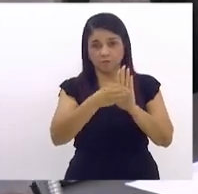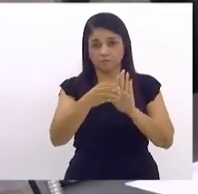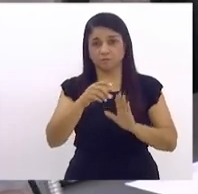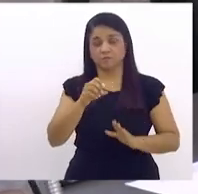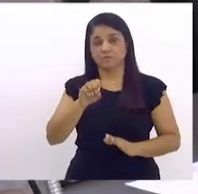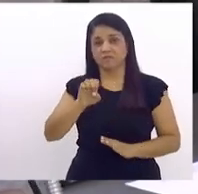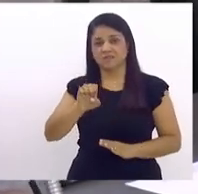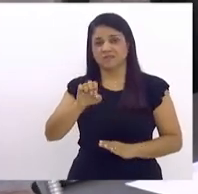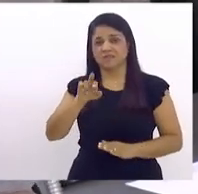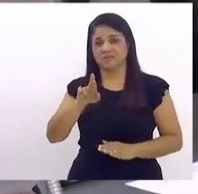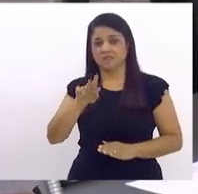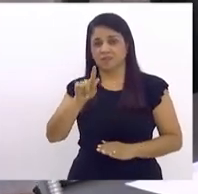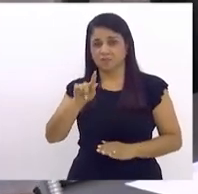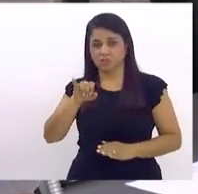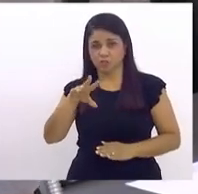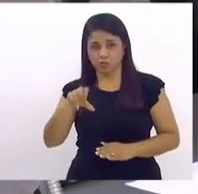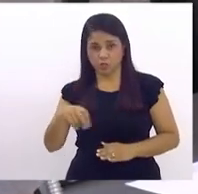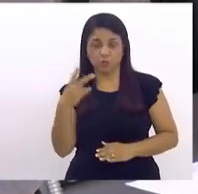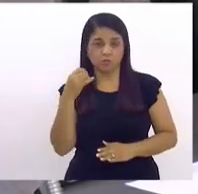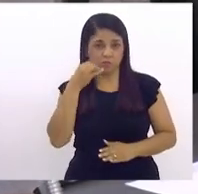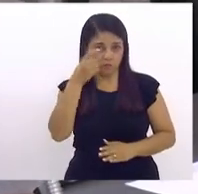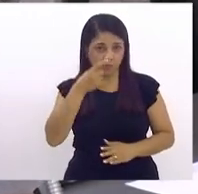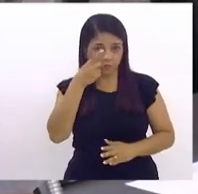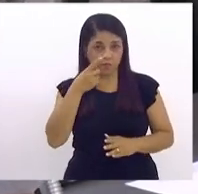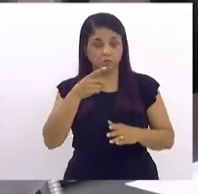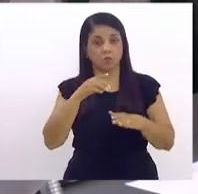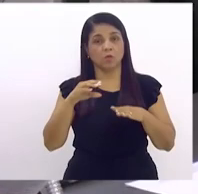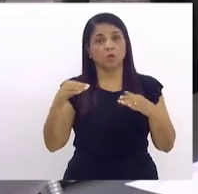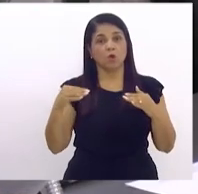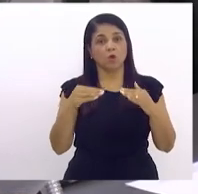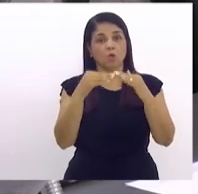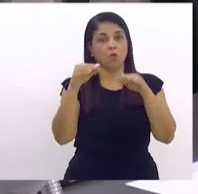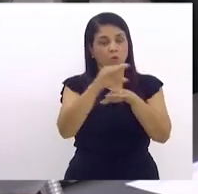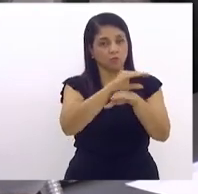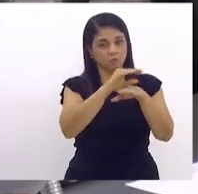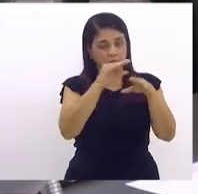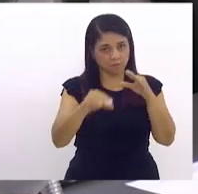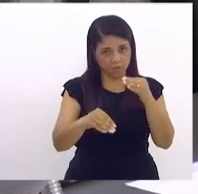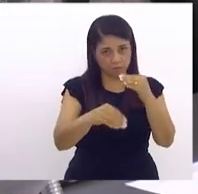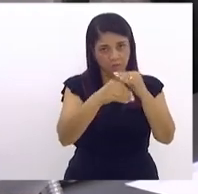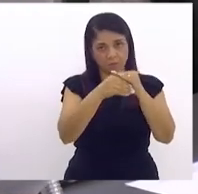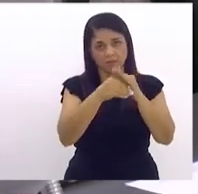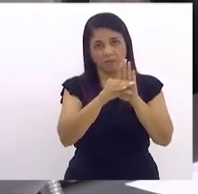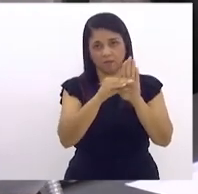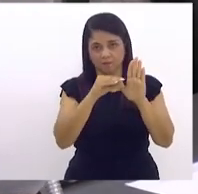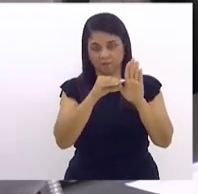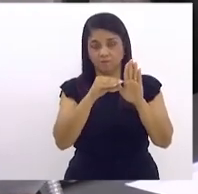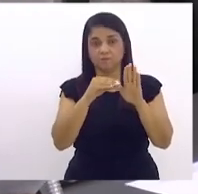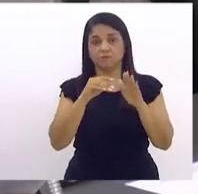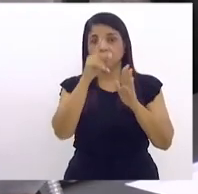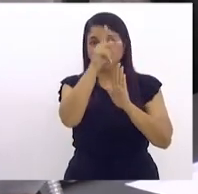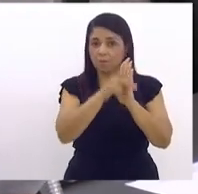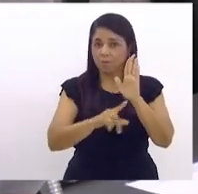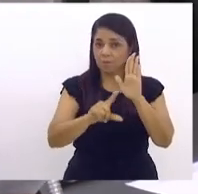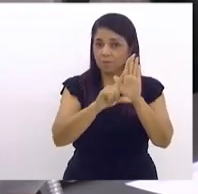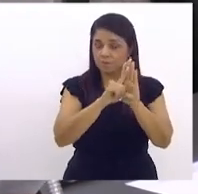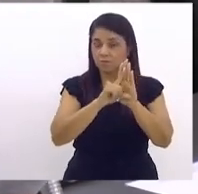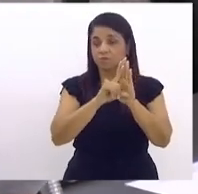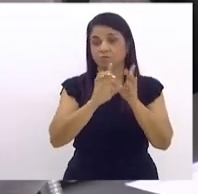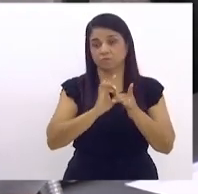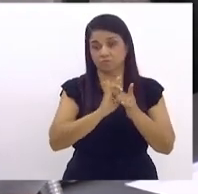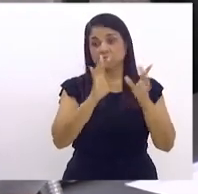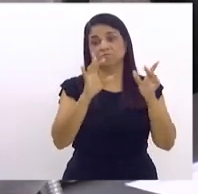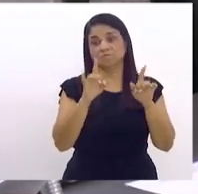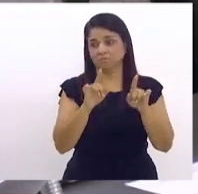é pela constitucionalidade com emendas, presidente, tornando o projeto autorizativo. Eu